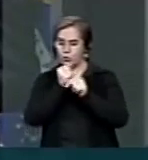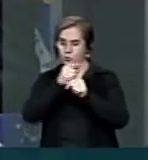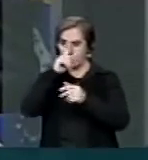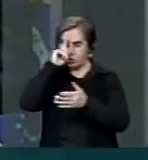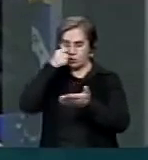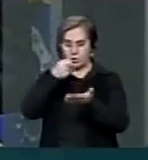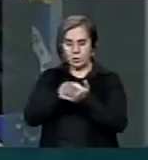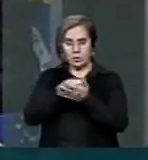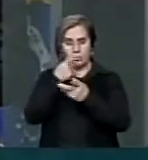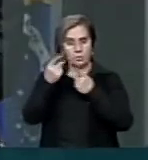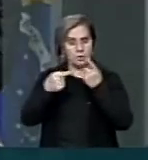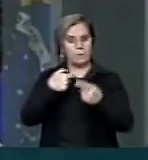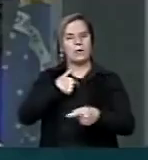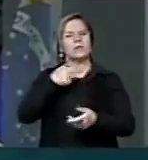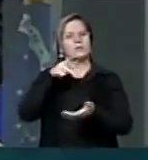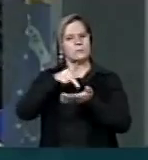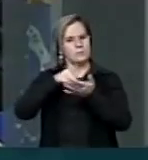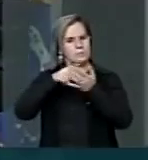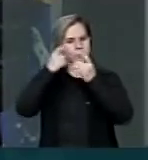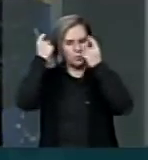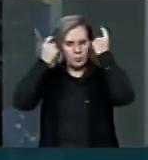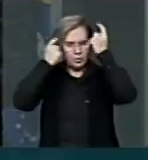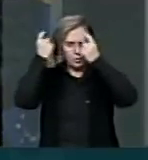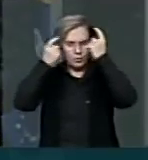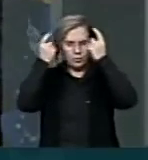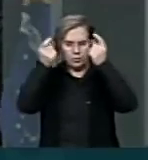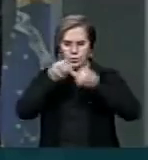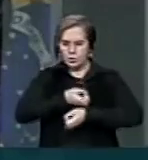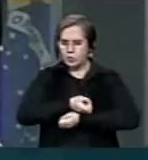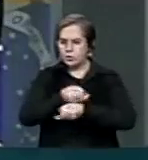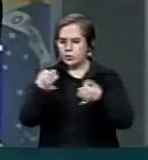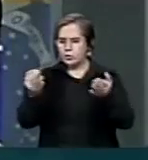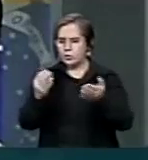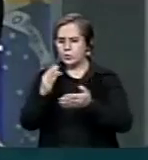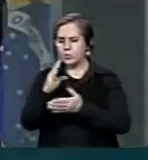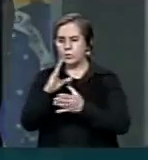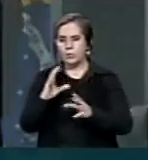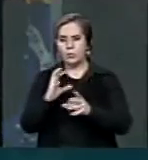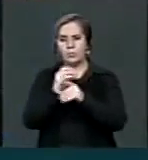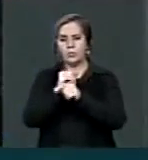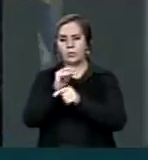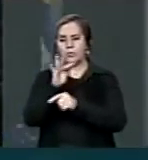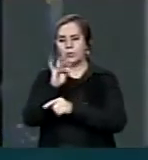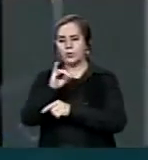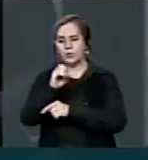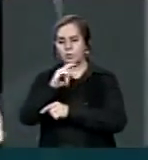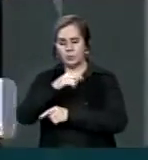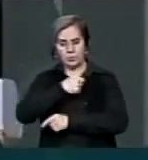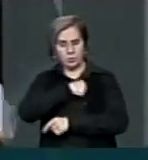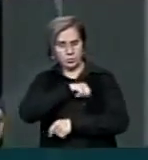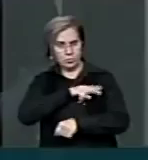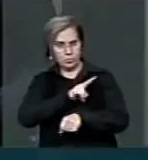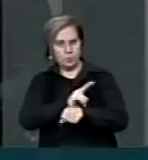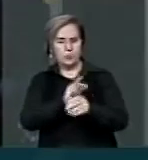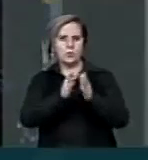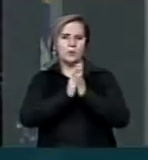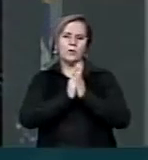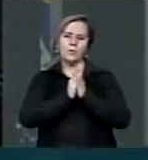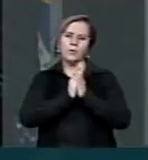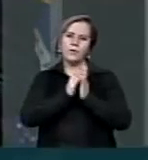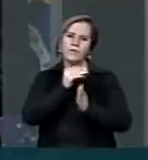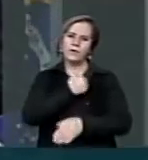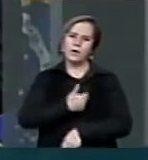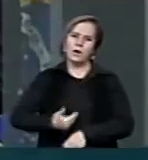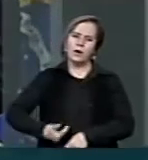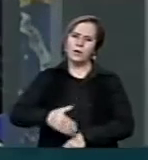falando mesmo da minha preocupação com essa distribuição do bolo fiscal, eu quero fazer um apelo ao governo federal para que pense no futuro do nosso país. E o futuro